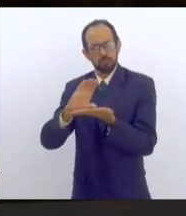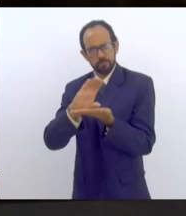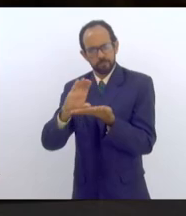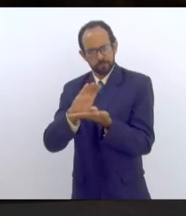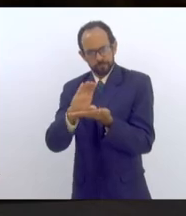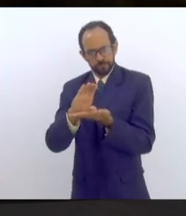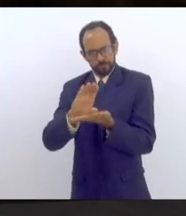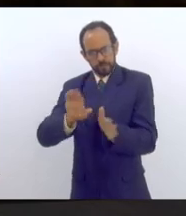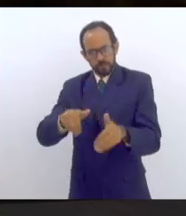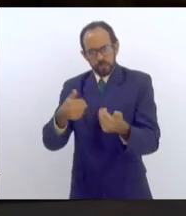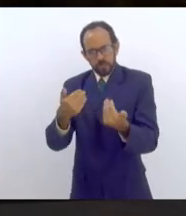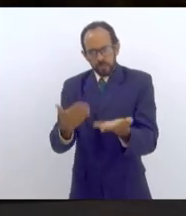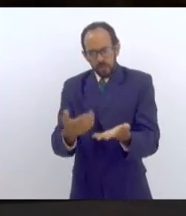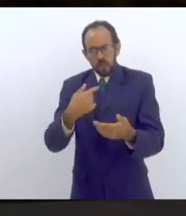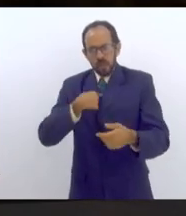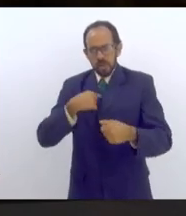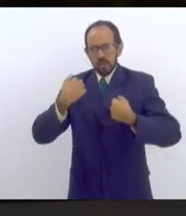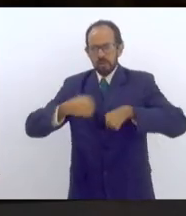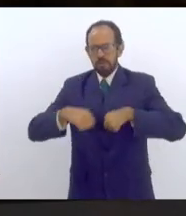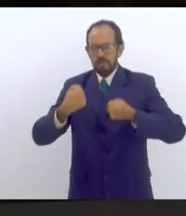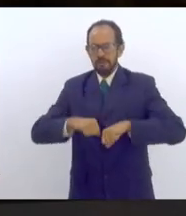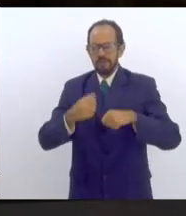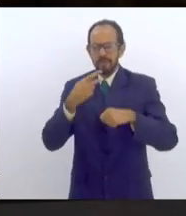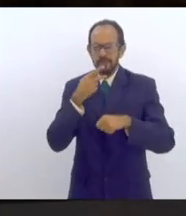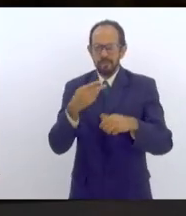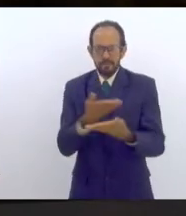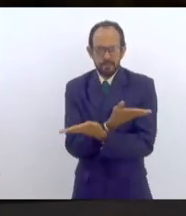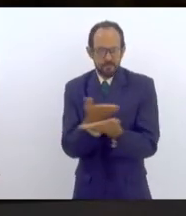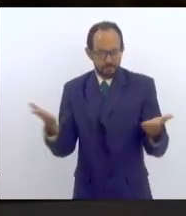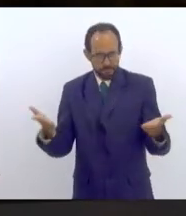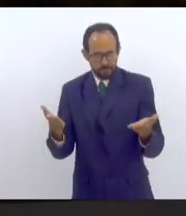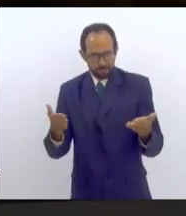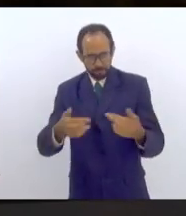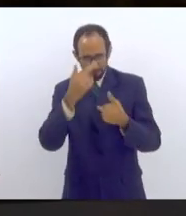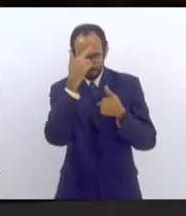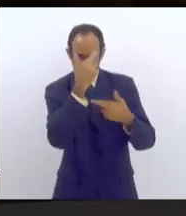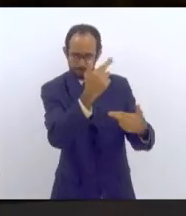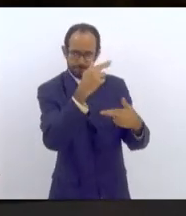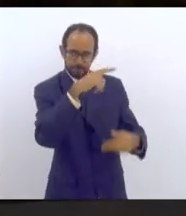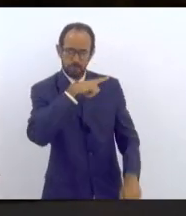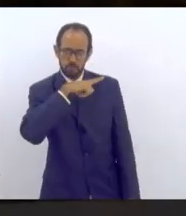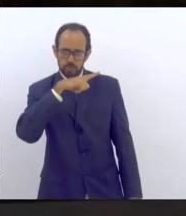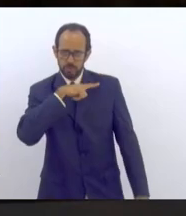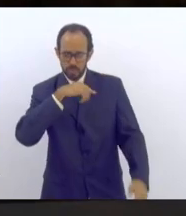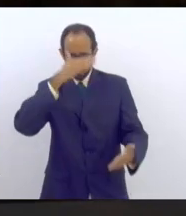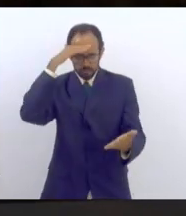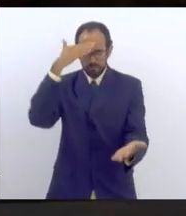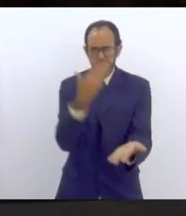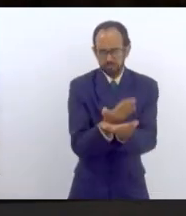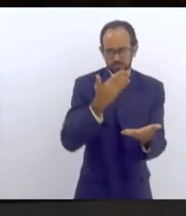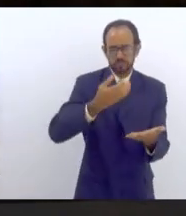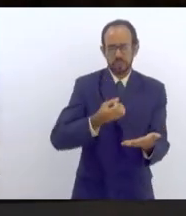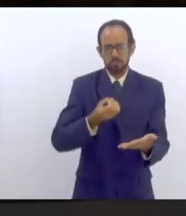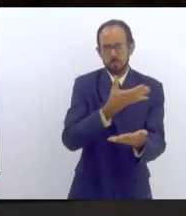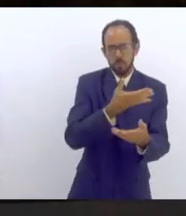Então, eu precisava dizer isso aos senhores, do respeito que eu tenho, da crença que eu tenho na boa política,